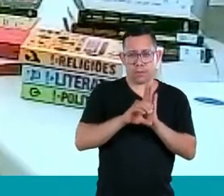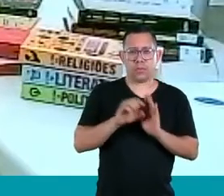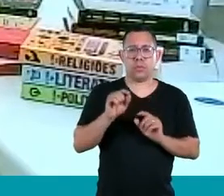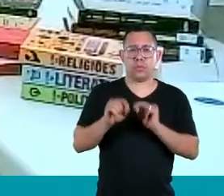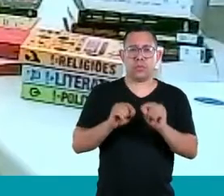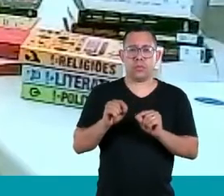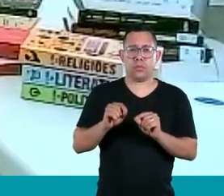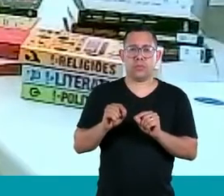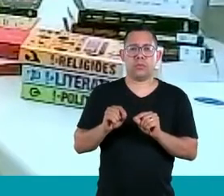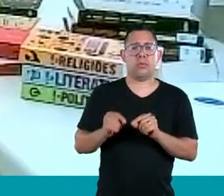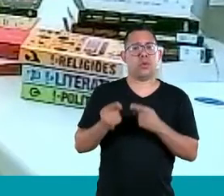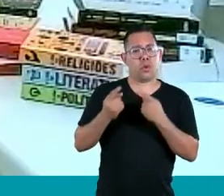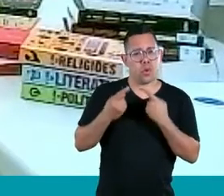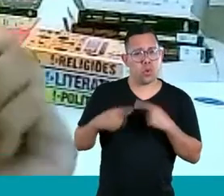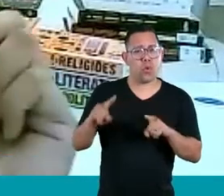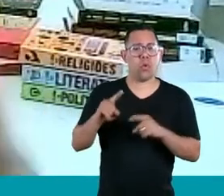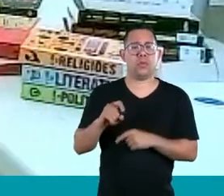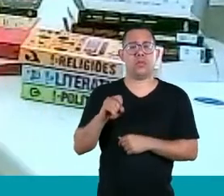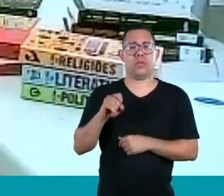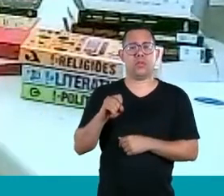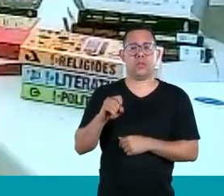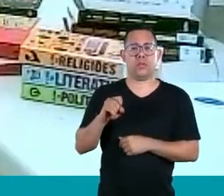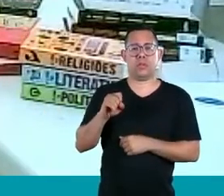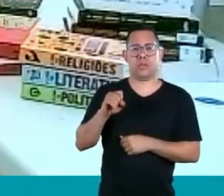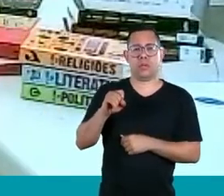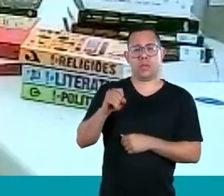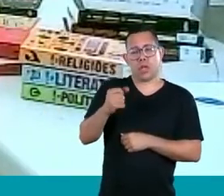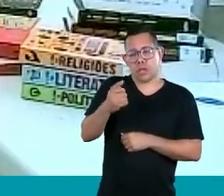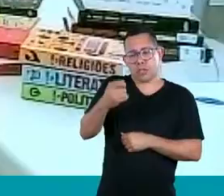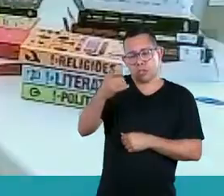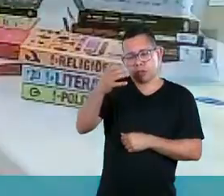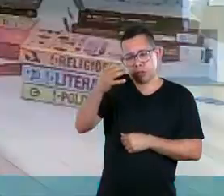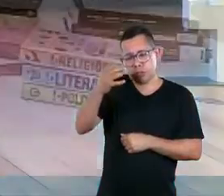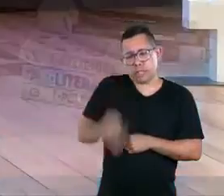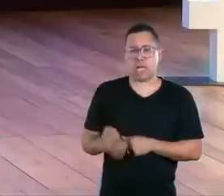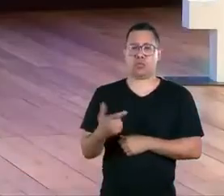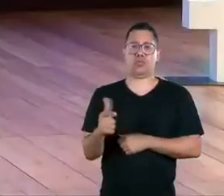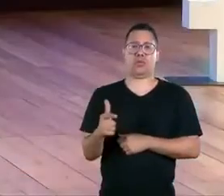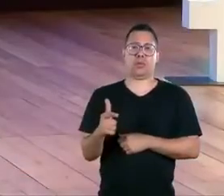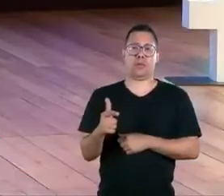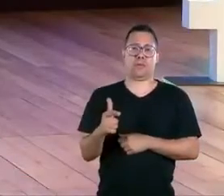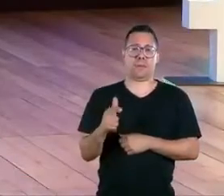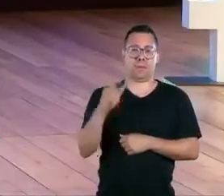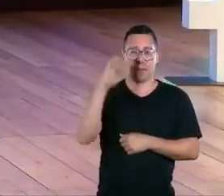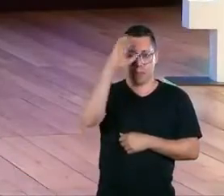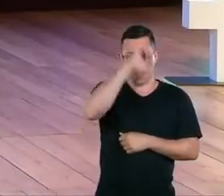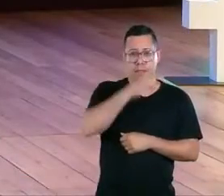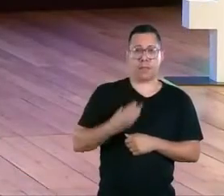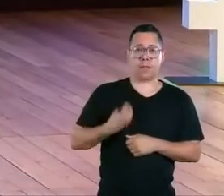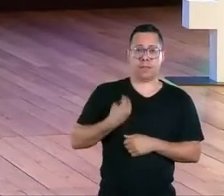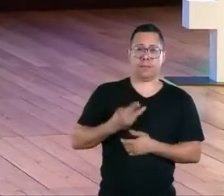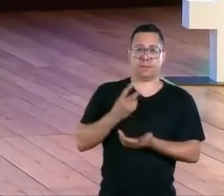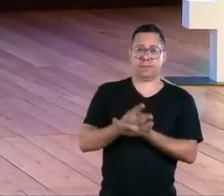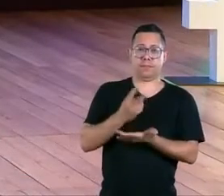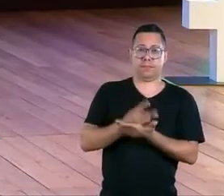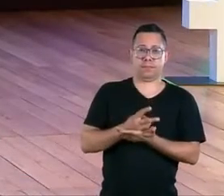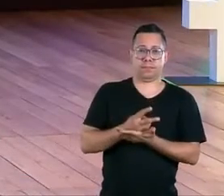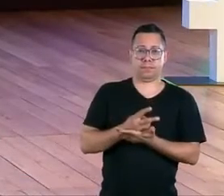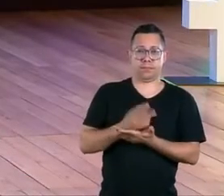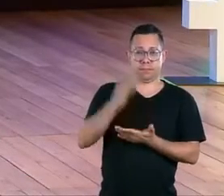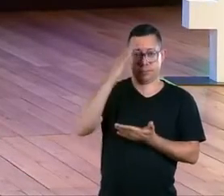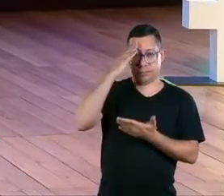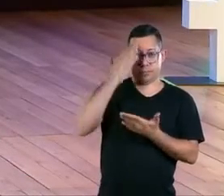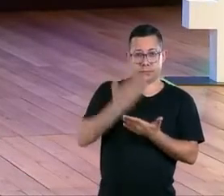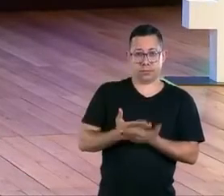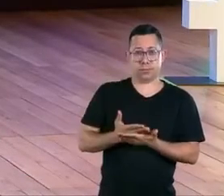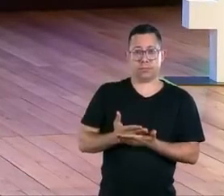é Enfrentar a Incerteza. Abre parênteses, aprender a viver a continuação. Michel. Acreditando,